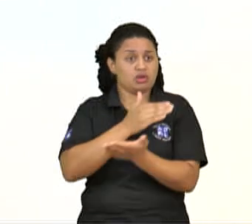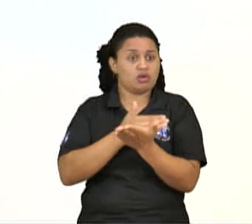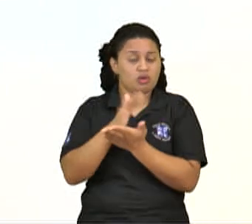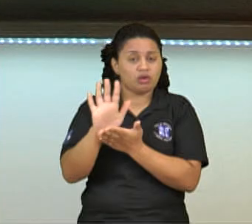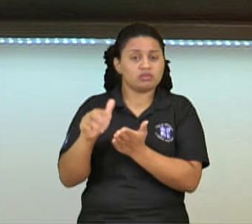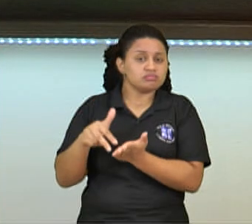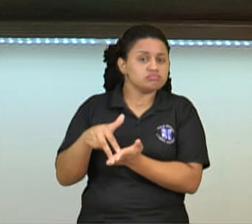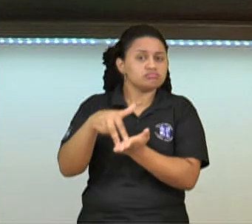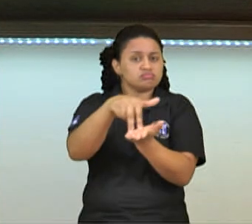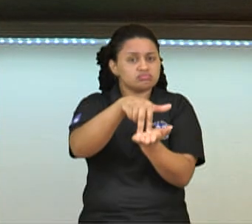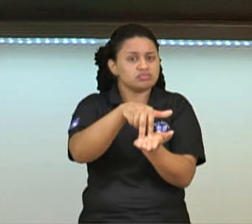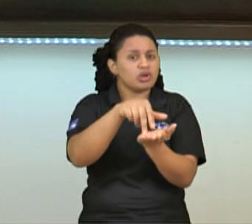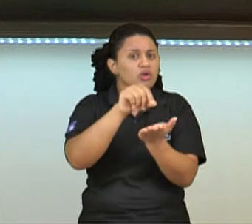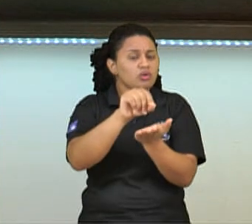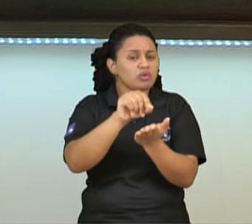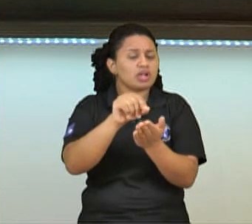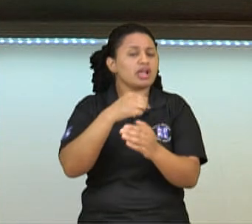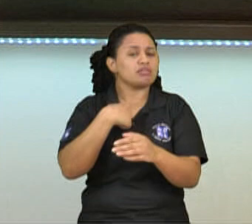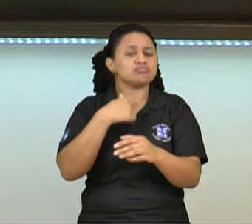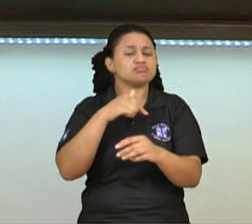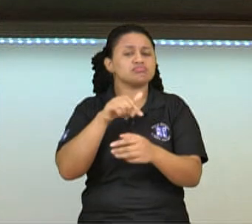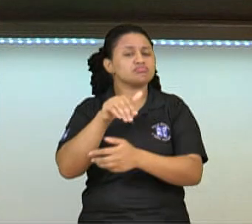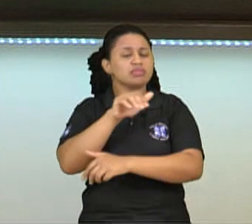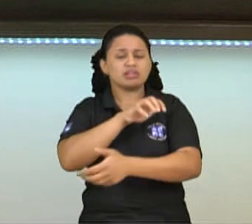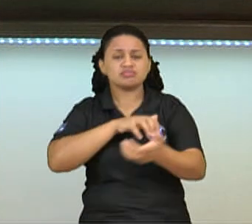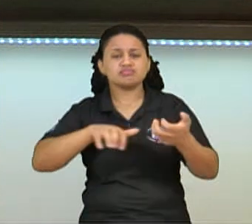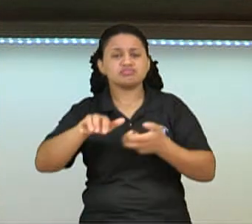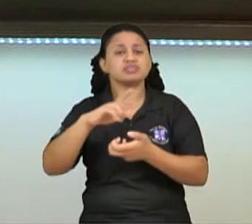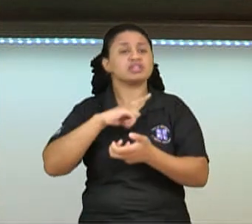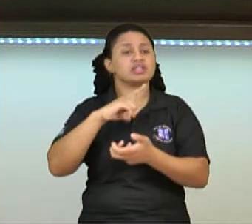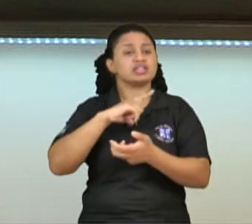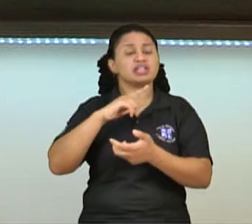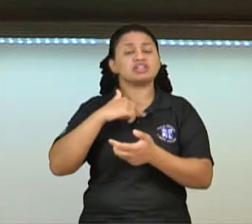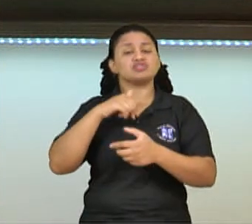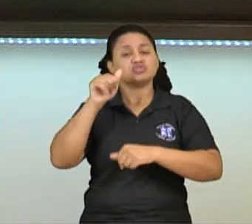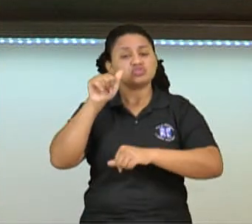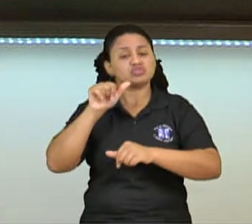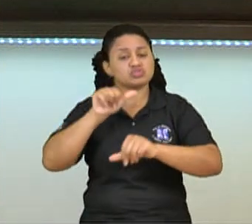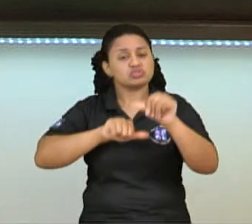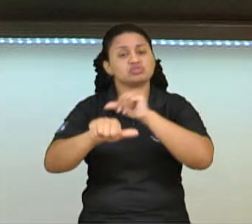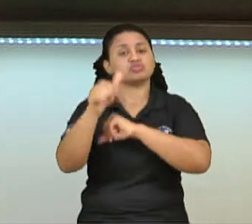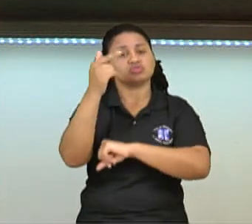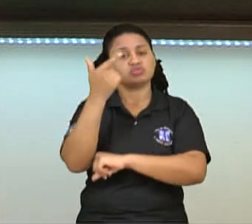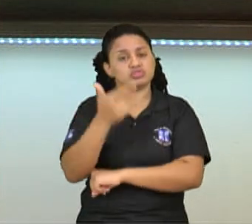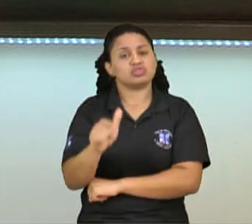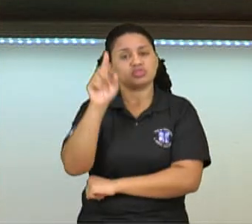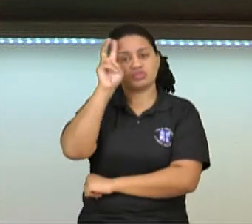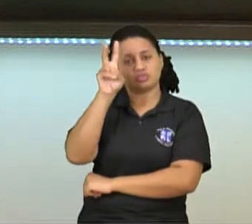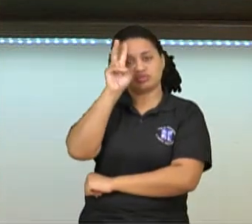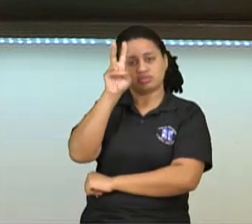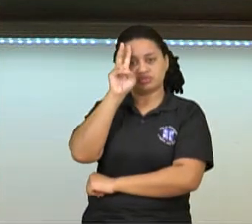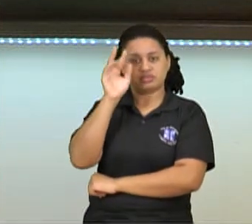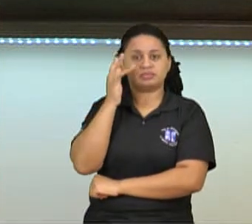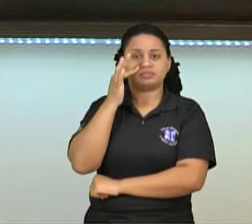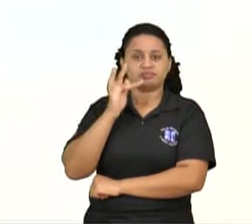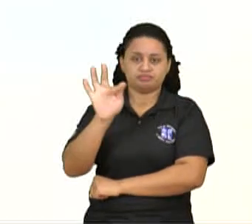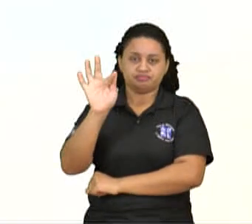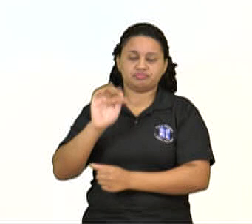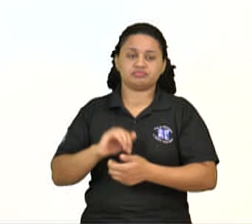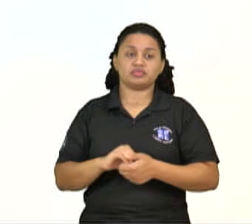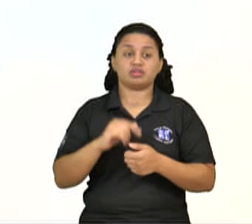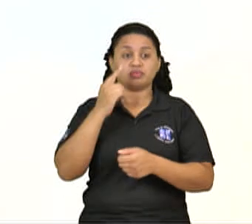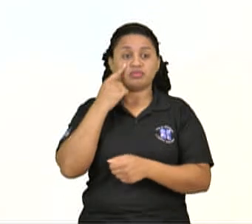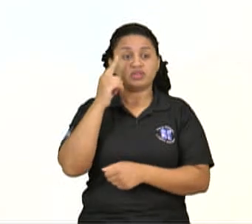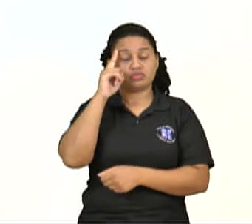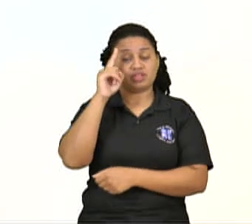liderando um golpe que vai transformar novamente a história da França. A gente vai ver que no dia 10